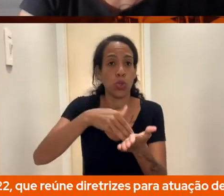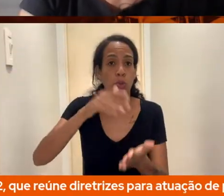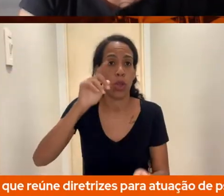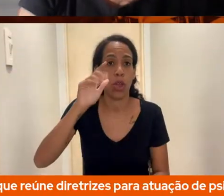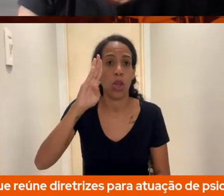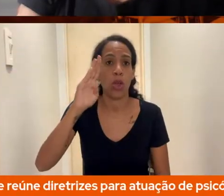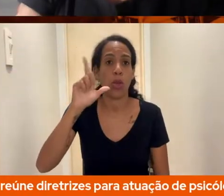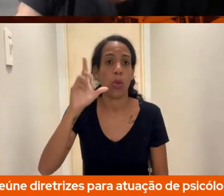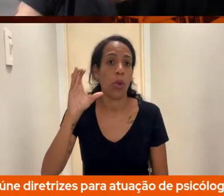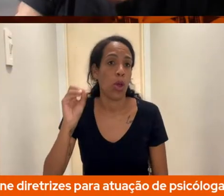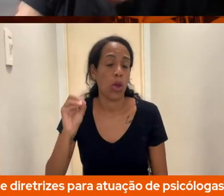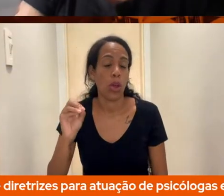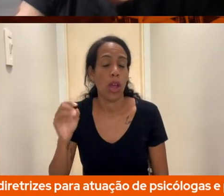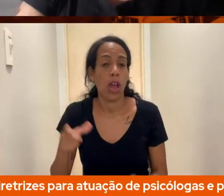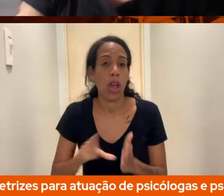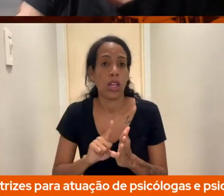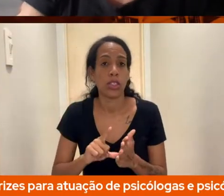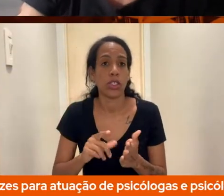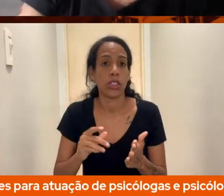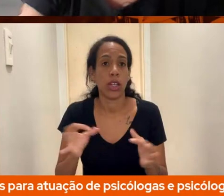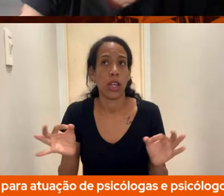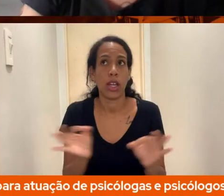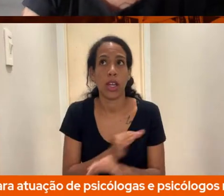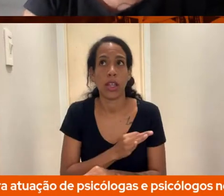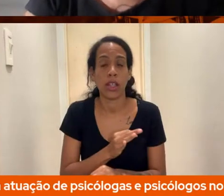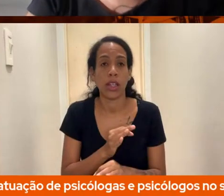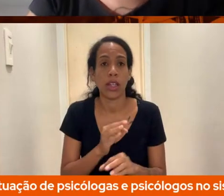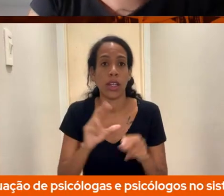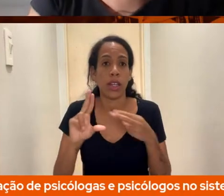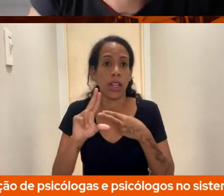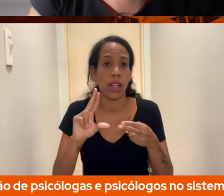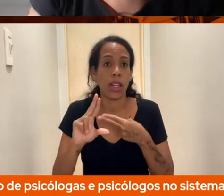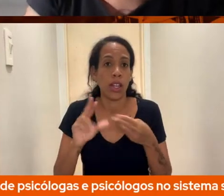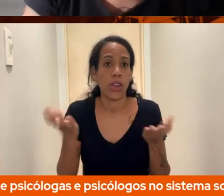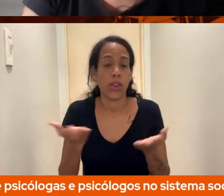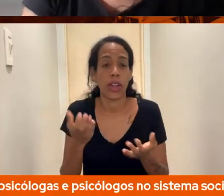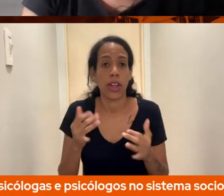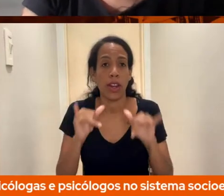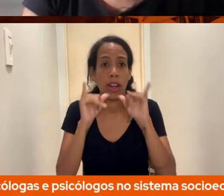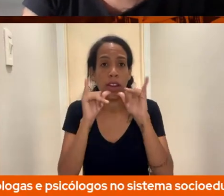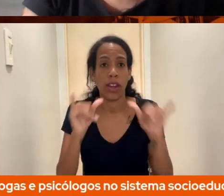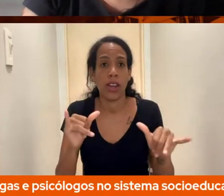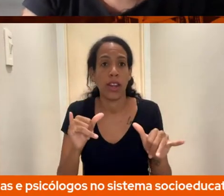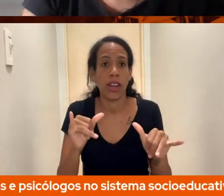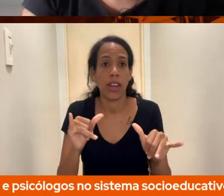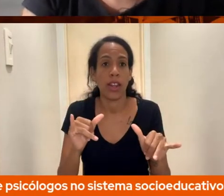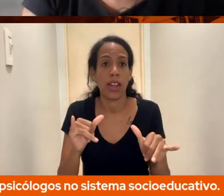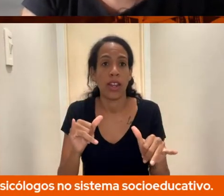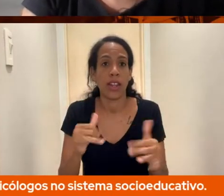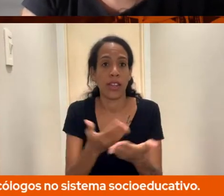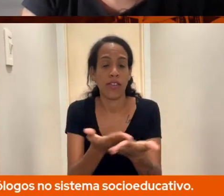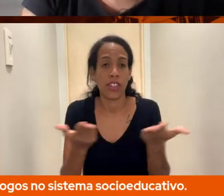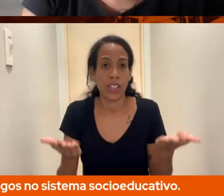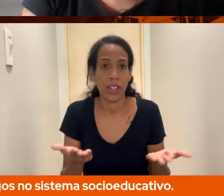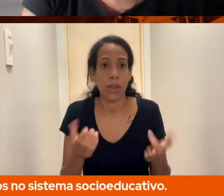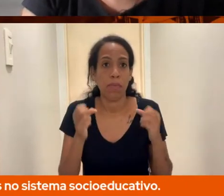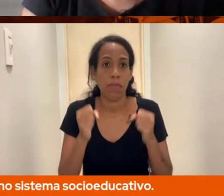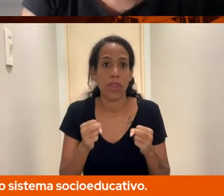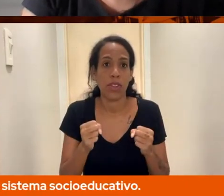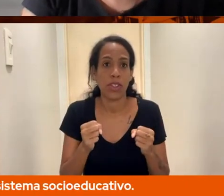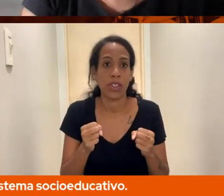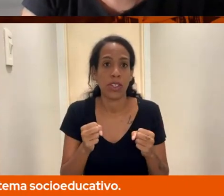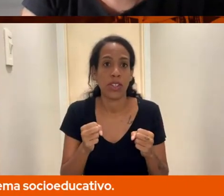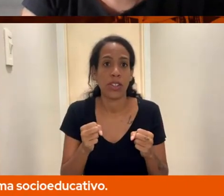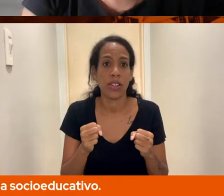E antes de encerrar a nossa live, eu quero devolver a palavra para as nossas convidadas para que elas possam, então, fazer